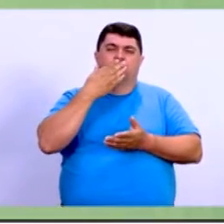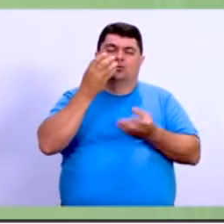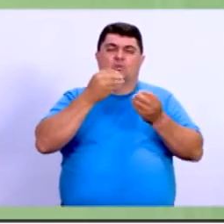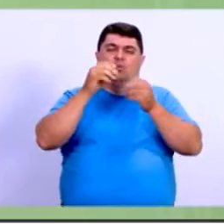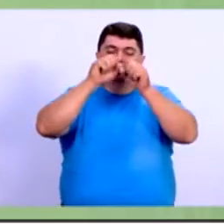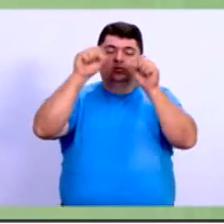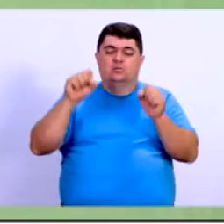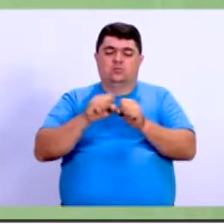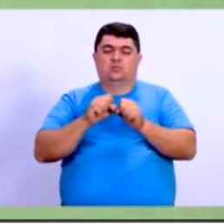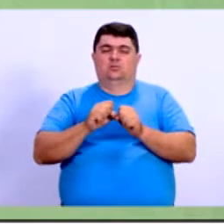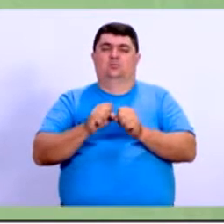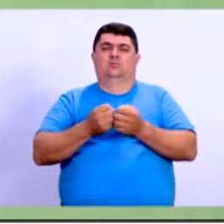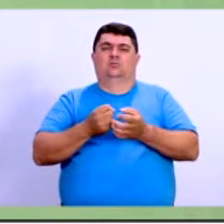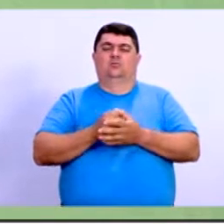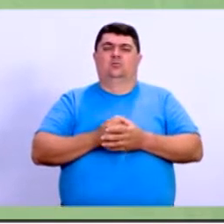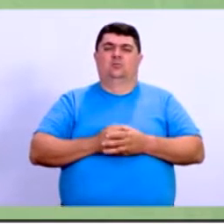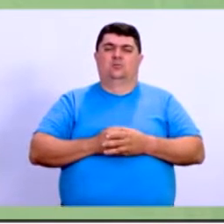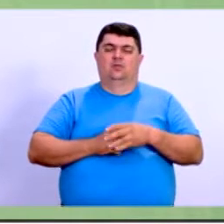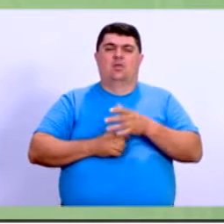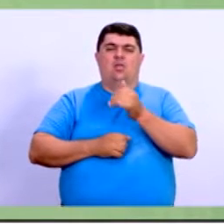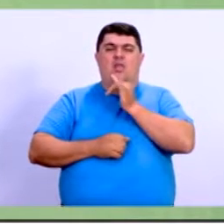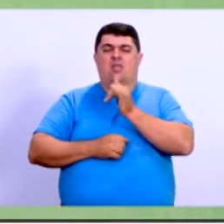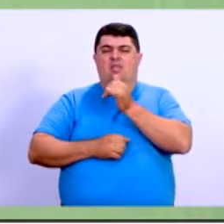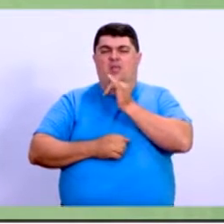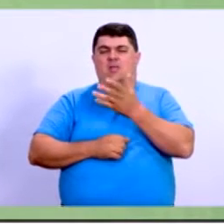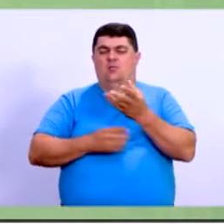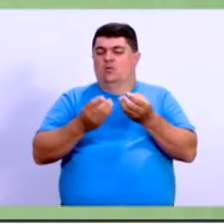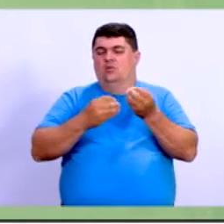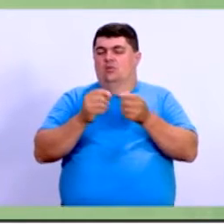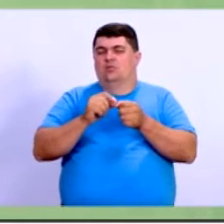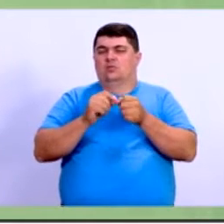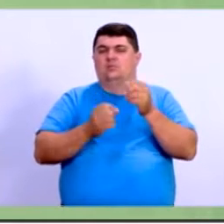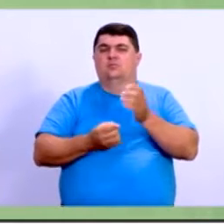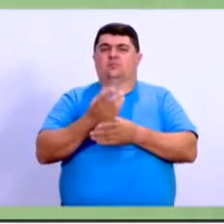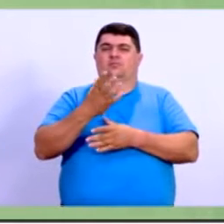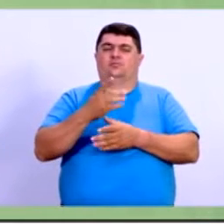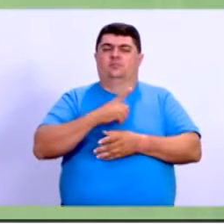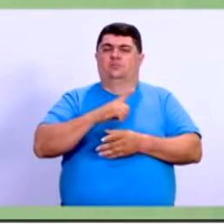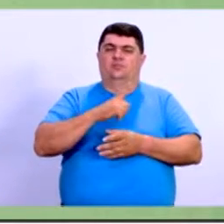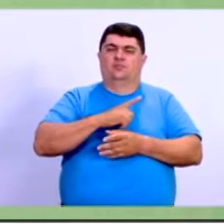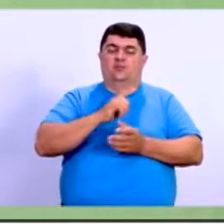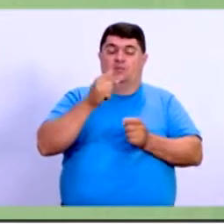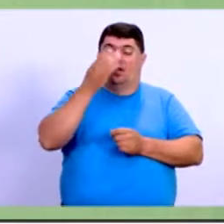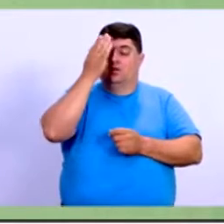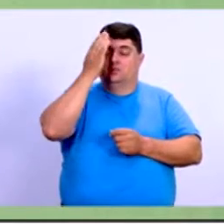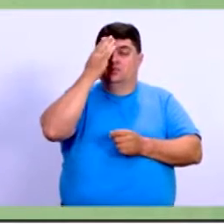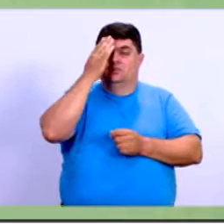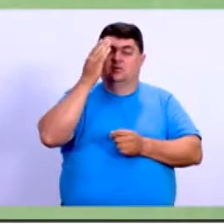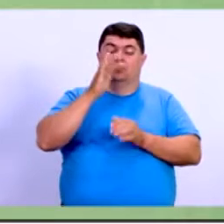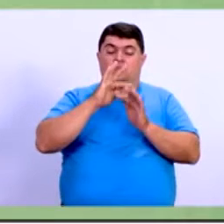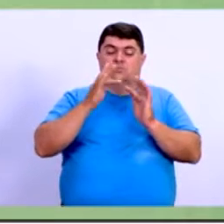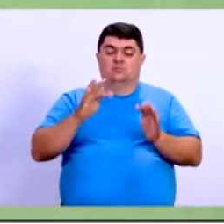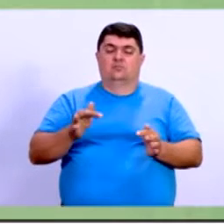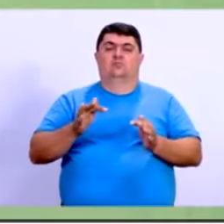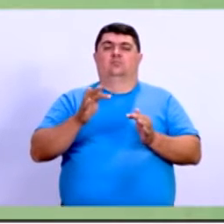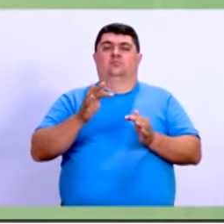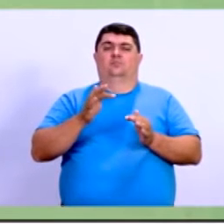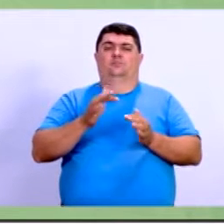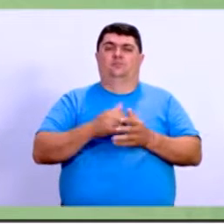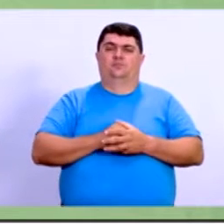sistema. É a representação do sistema que vai ser desenvolvido. Ele facilita o entendimento da complexidade do